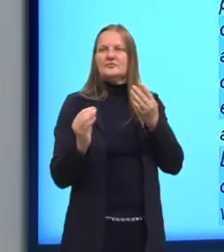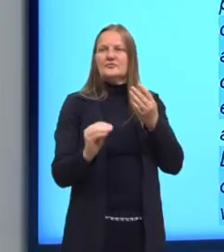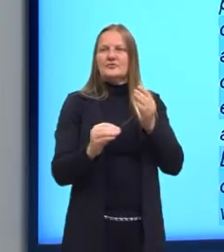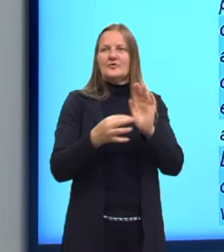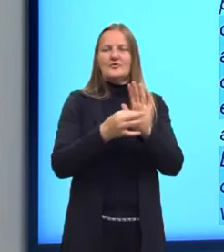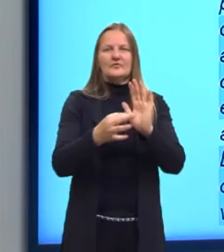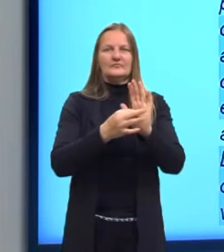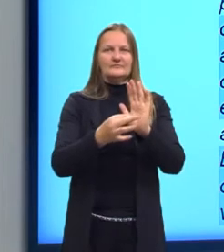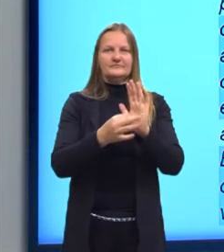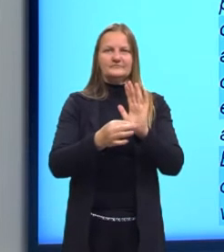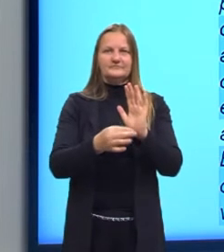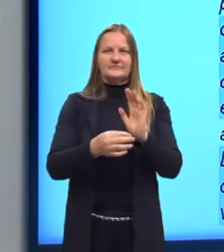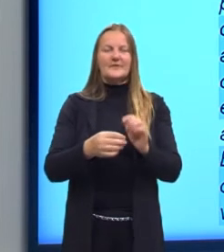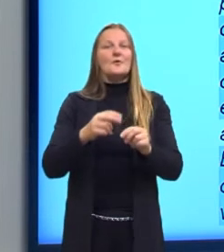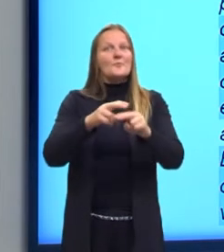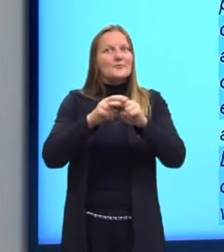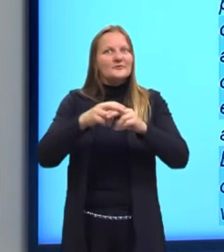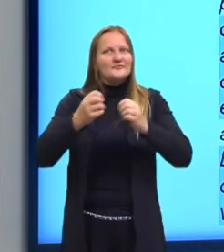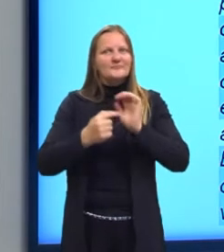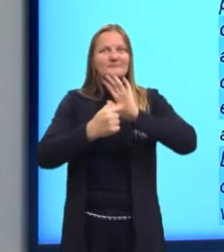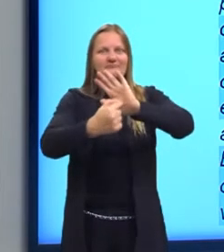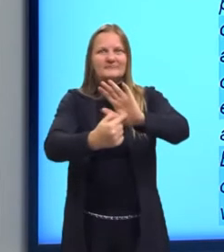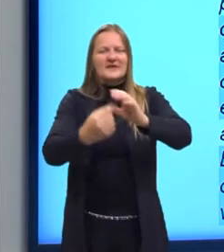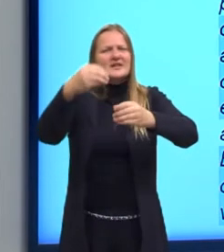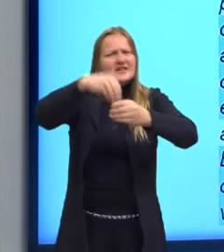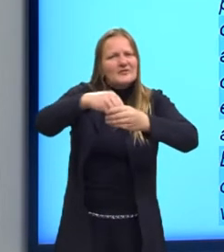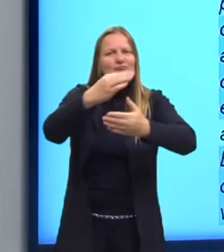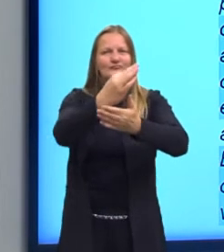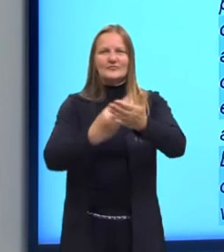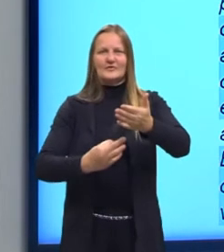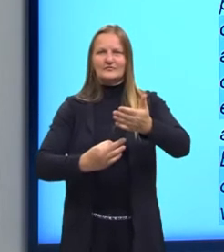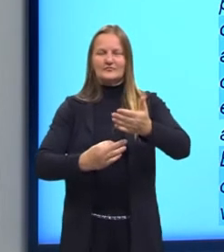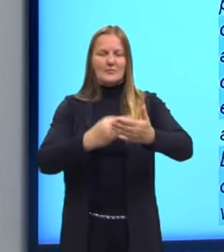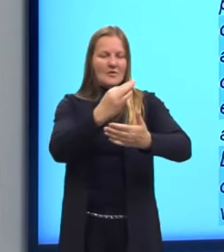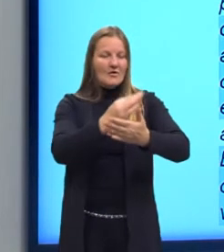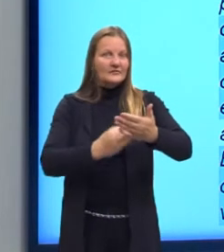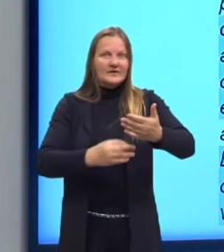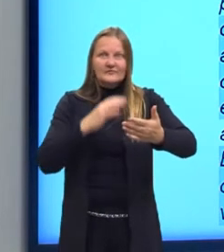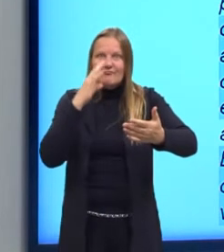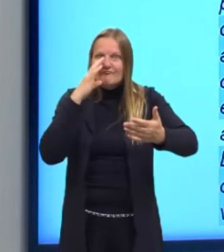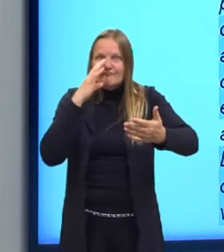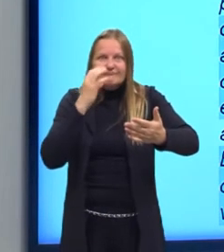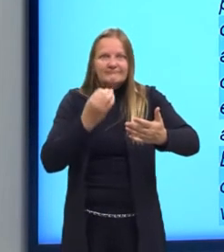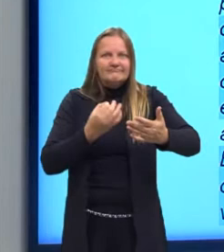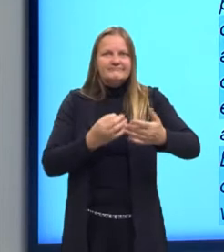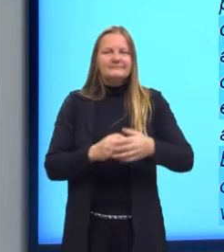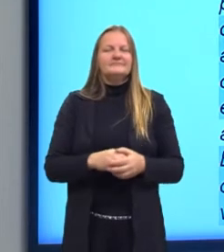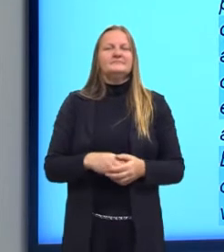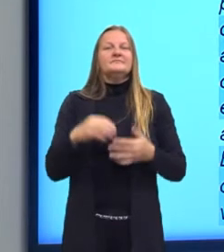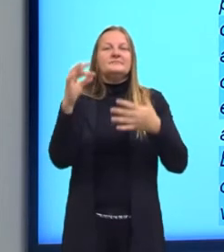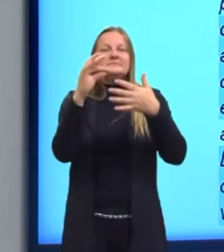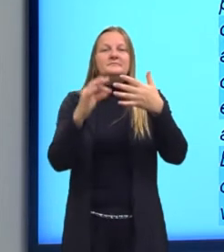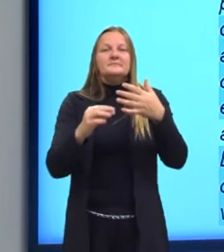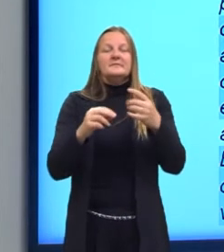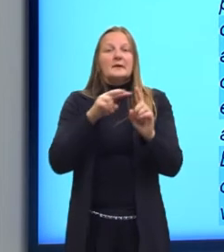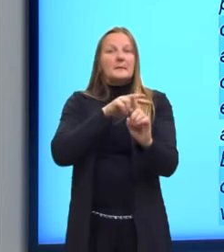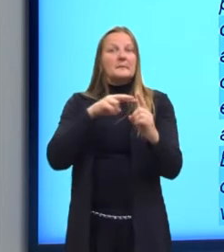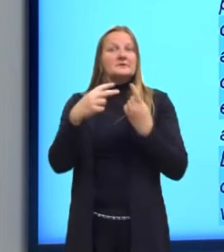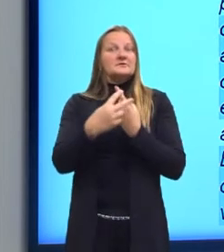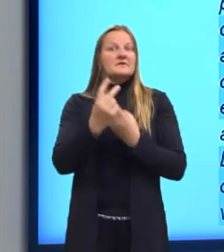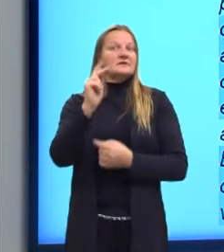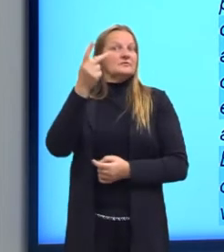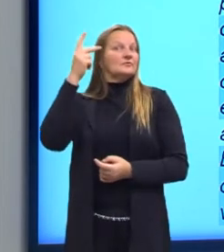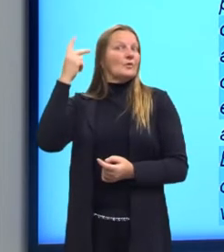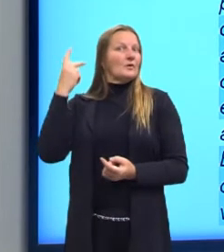a partir disso Isso vai aparecer dentro do texto além desse detalhe nós temos também perspectiva histórica